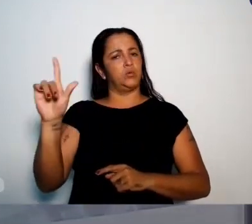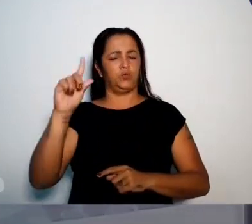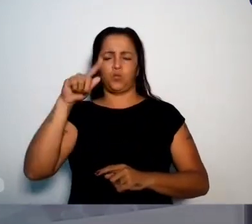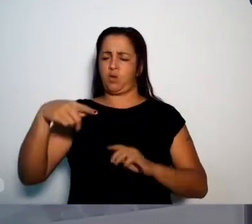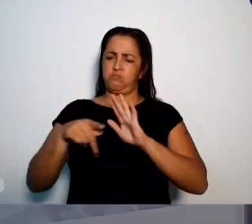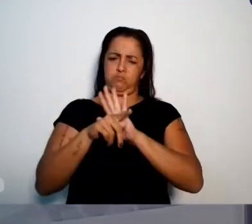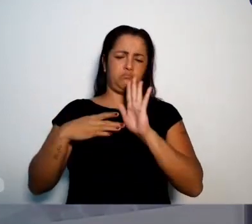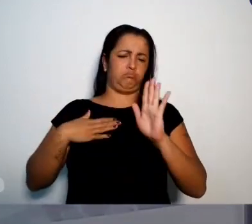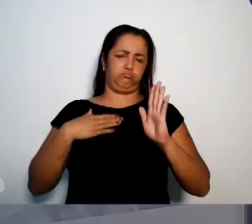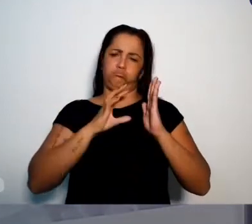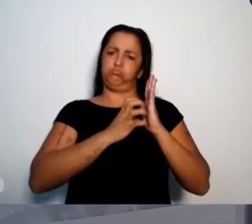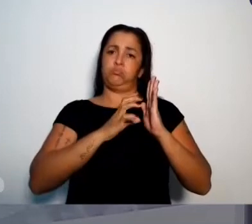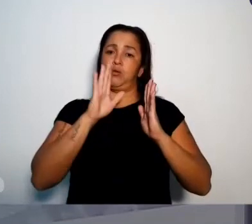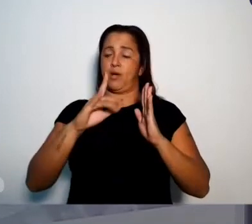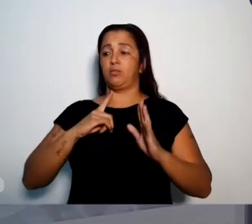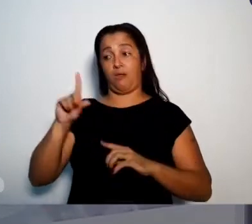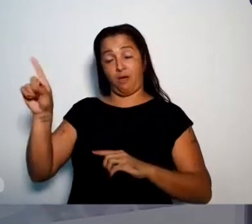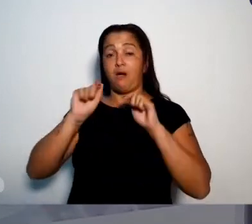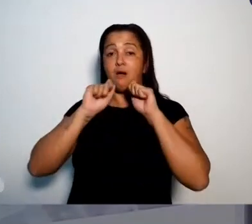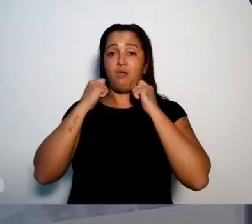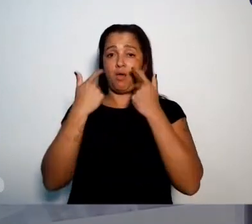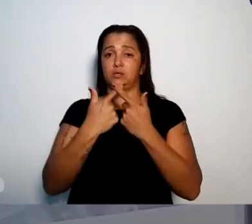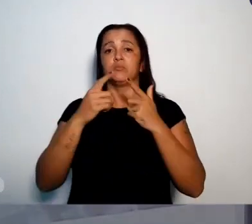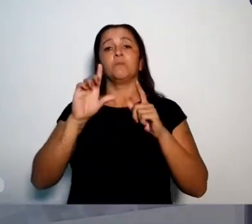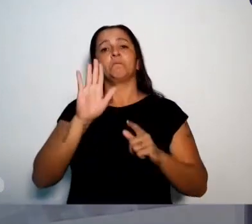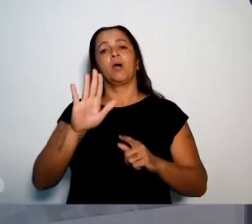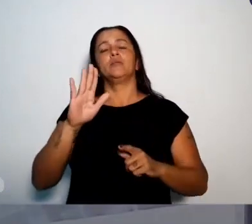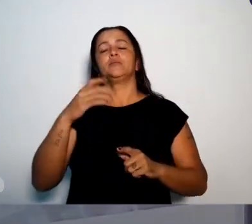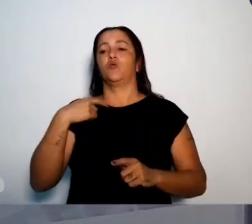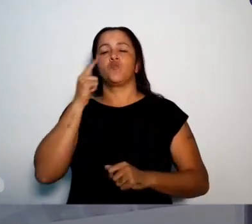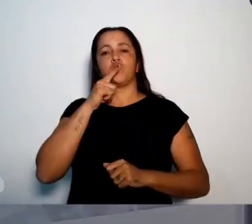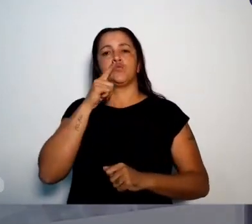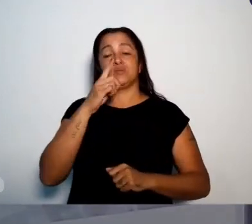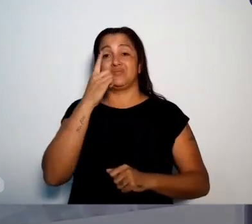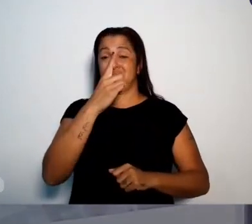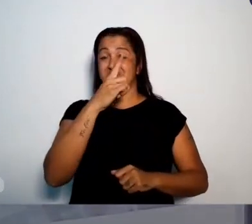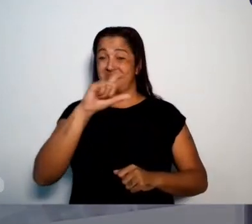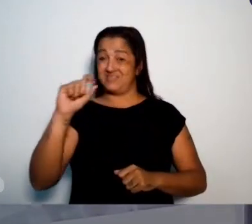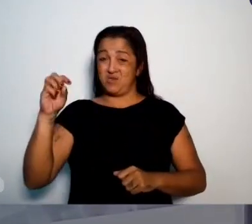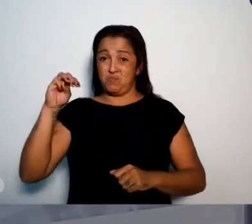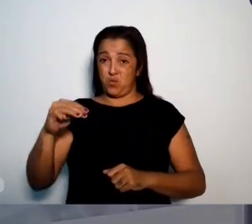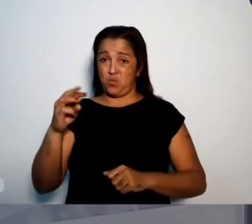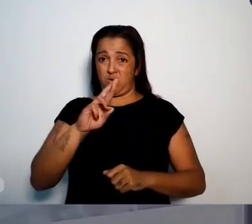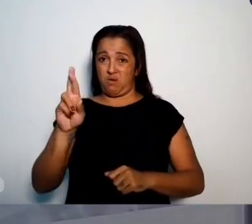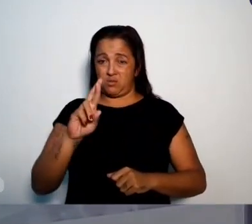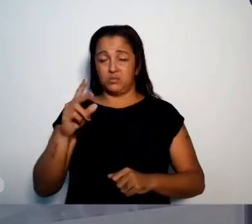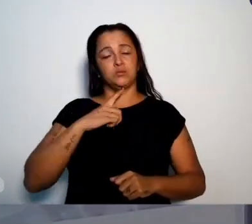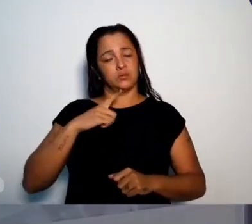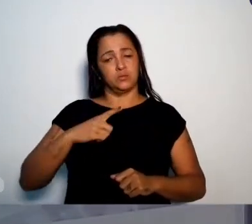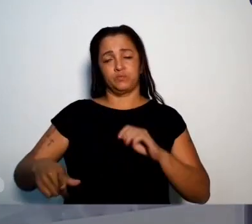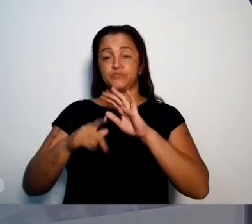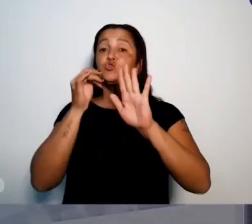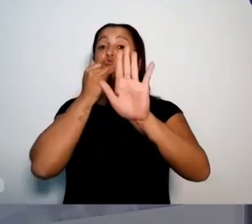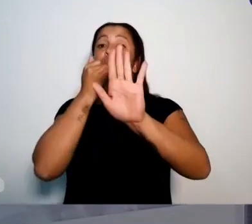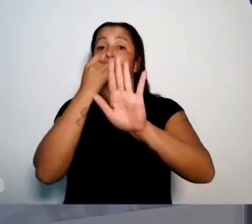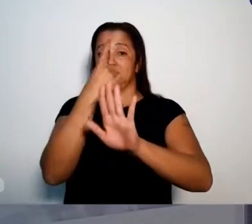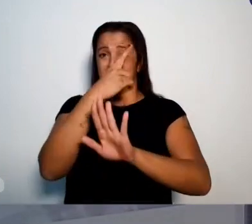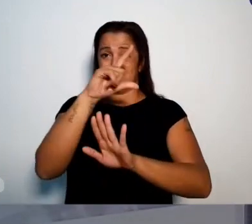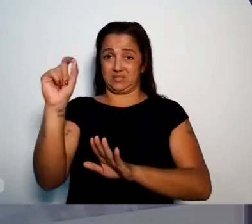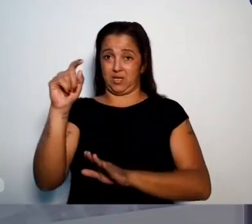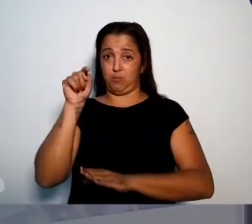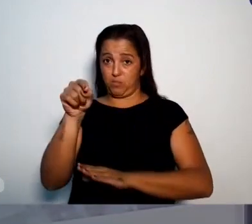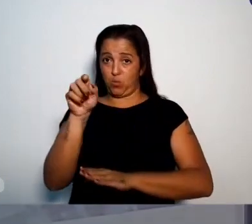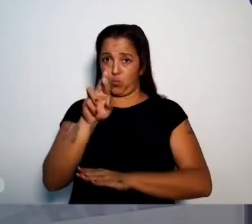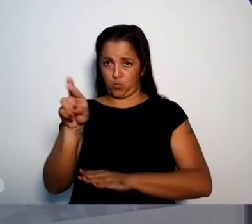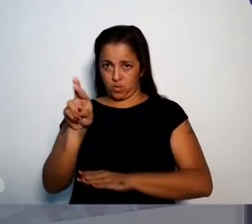consegui aí 100 mil reais para ali o campo, ali do Itamaraty, para fazer a reforma, né, de 100 mil reais,